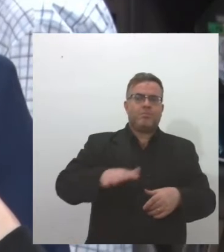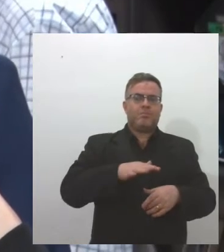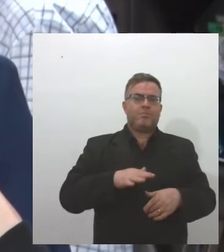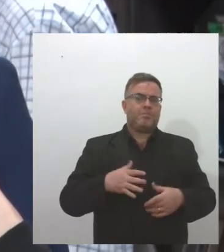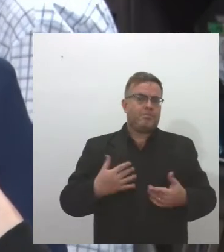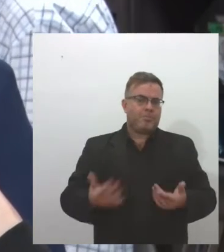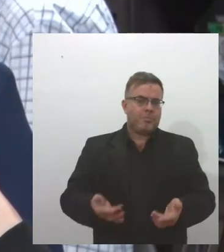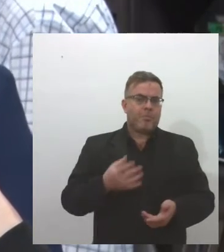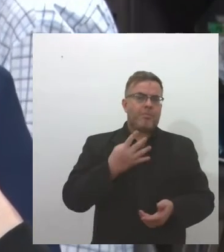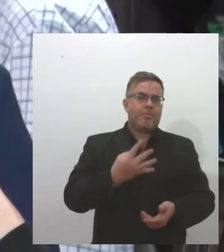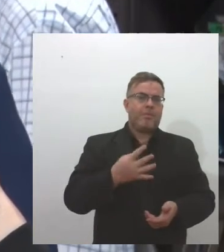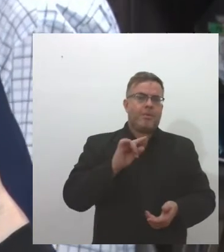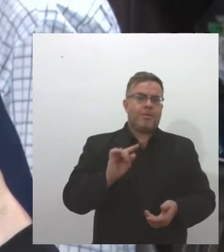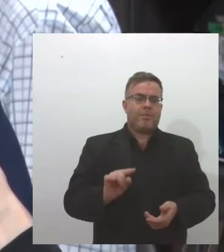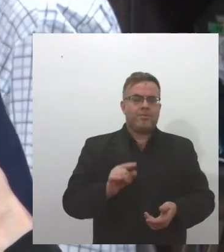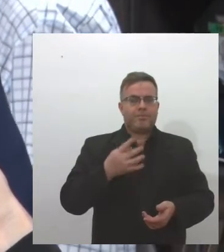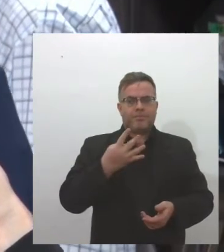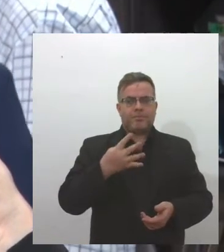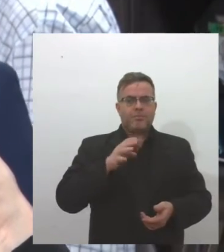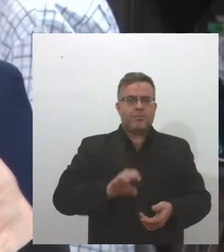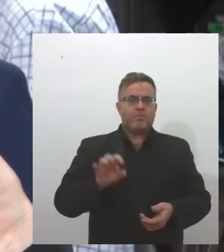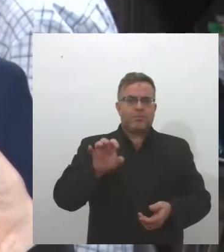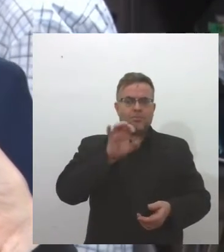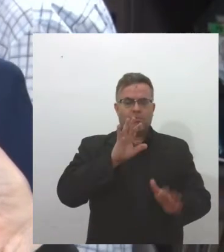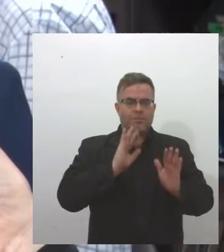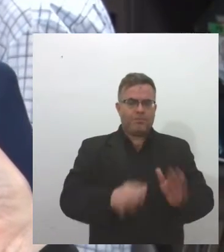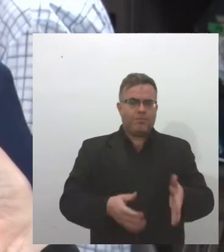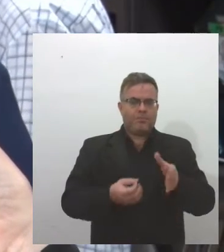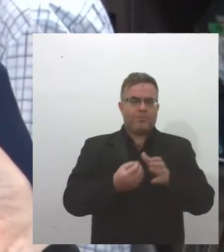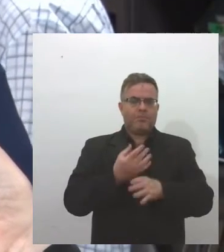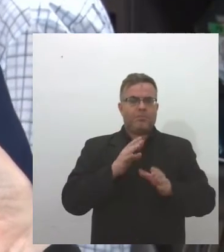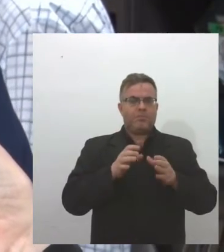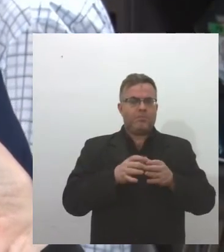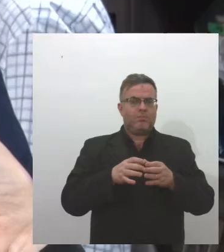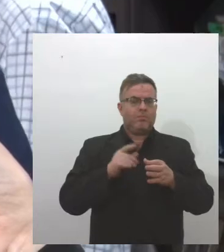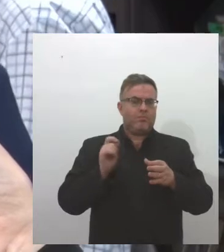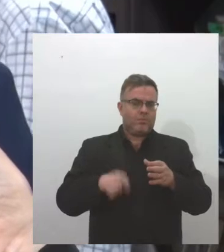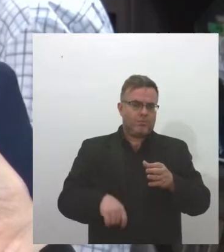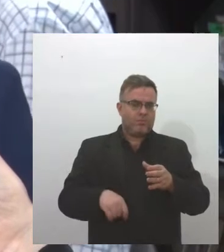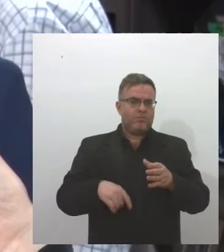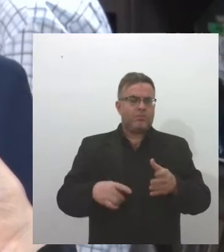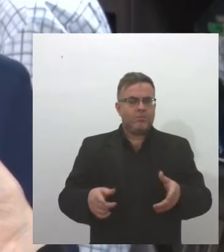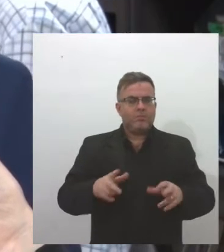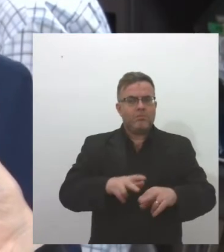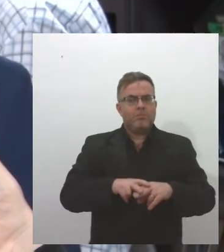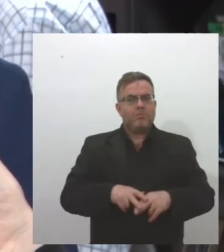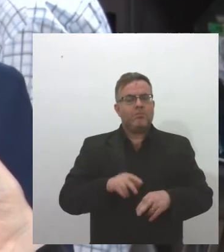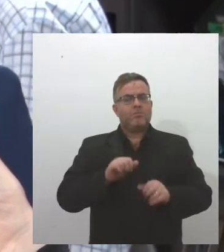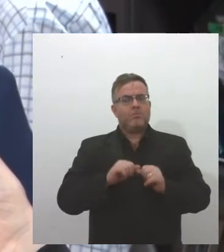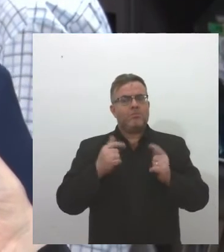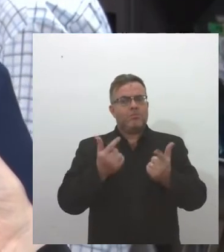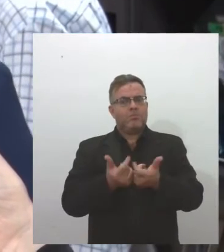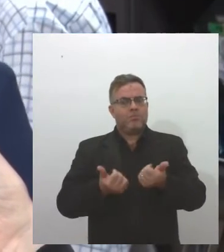de quatro estados instalaram o comitê e o mecanismo. Então o apoio dessa casa é fundamental para a